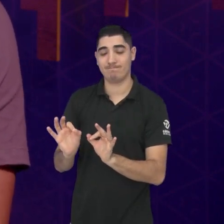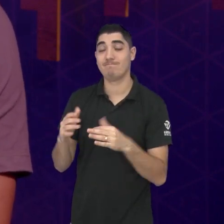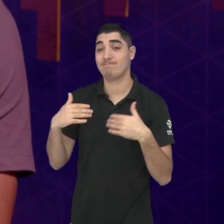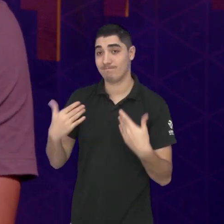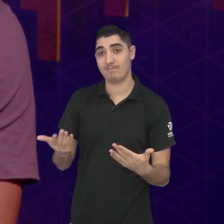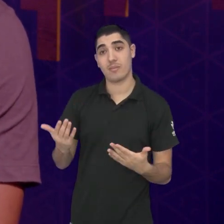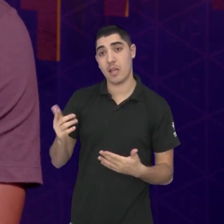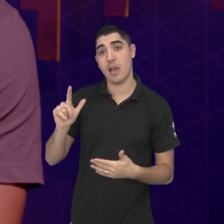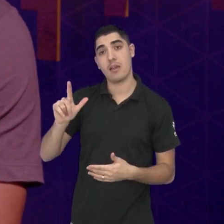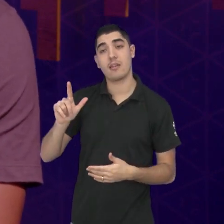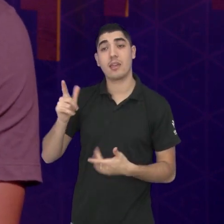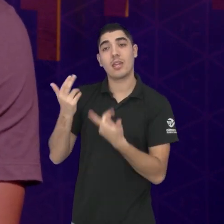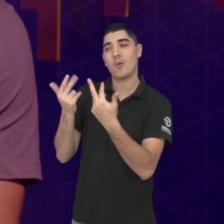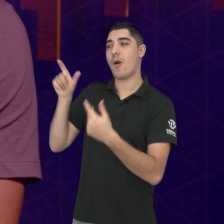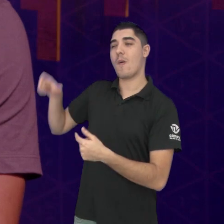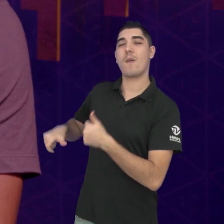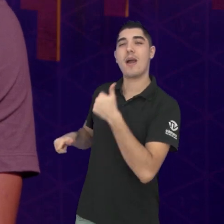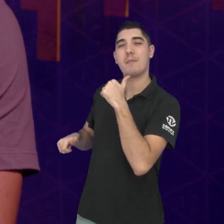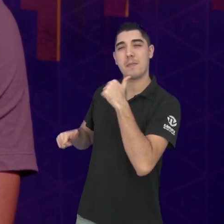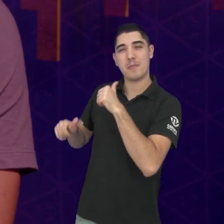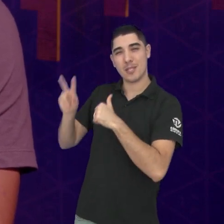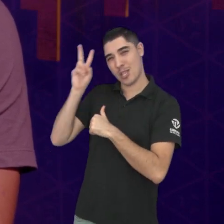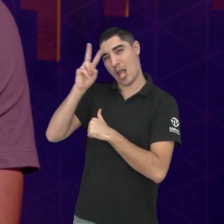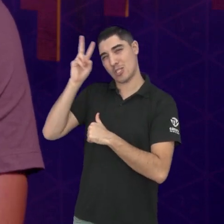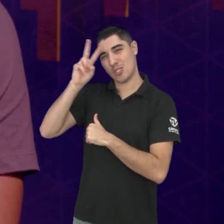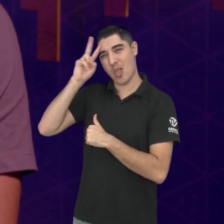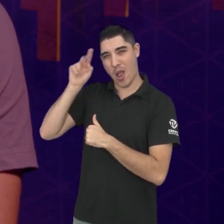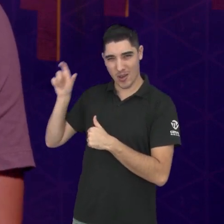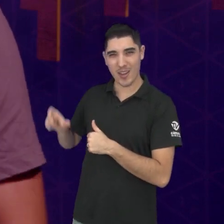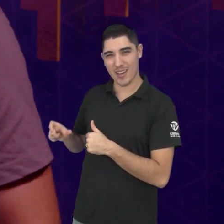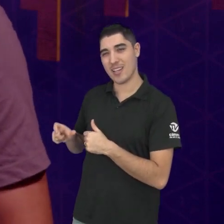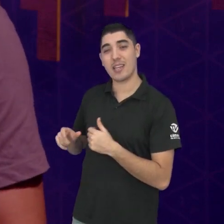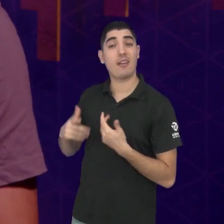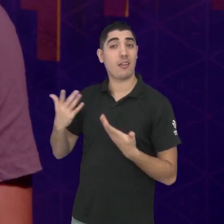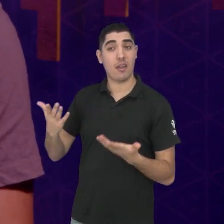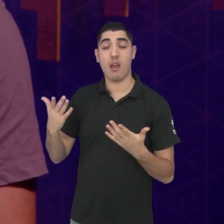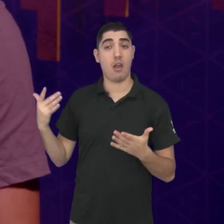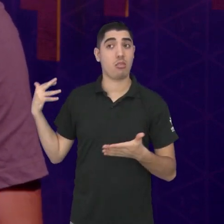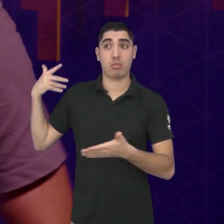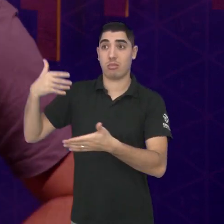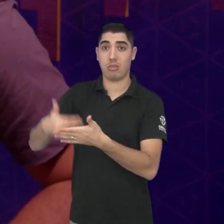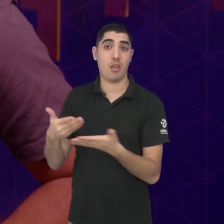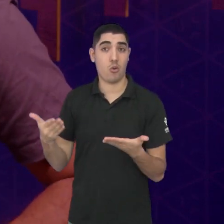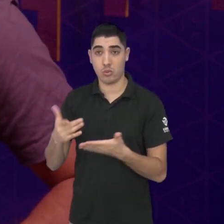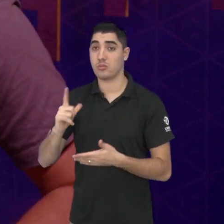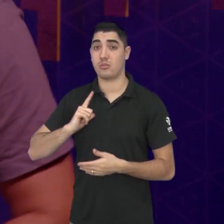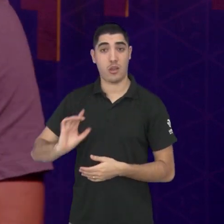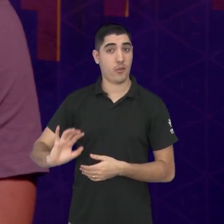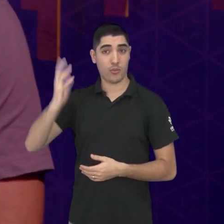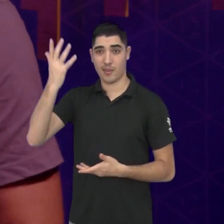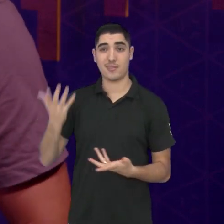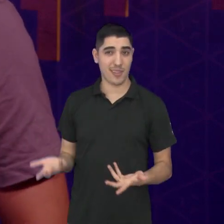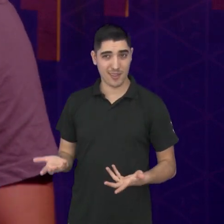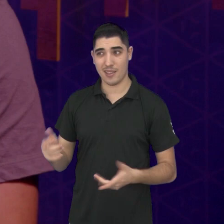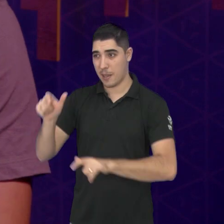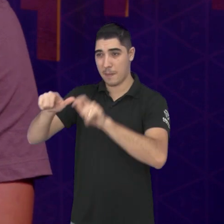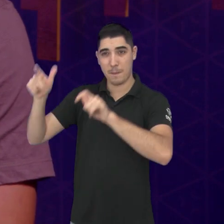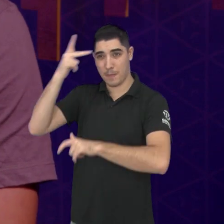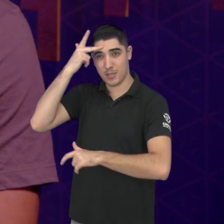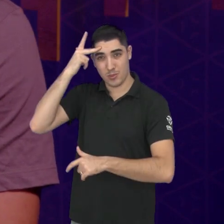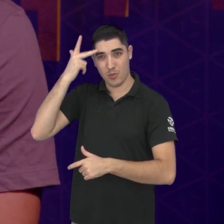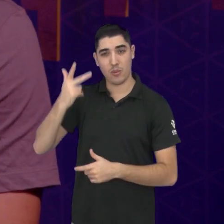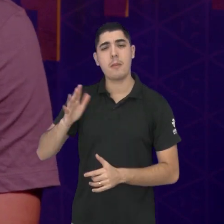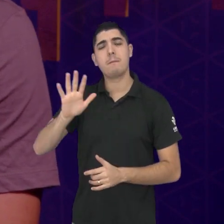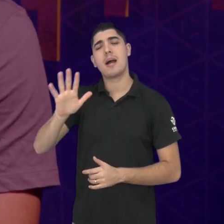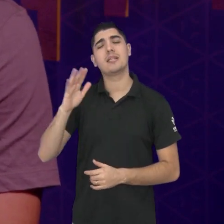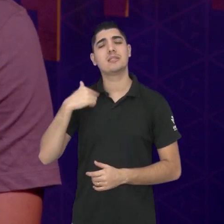E foi o que a Cinderela passava e tem nos dias de hoje. E eu acho legal, Vi, que a gente pegar